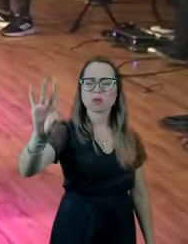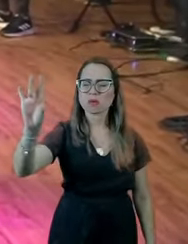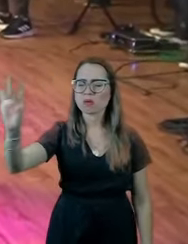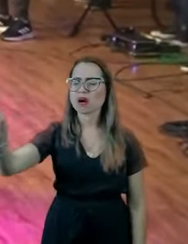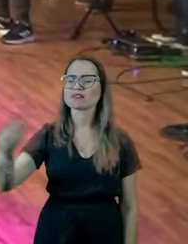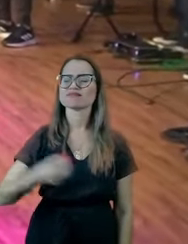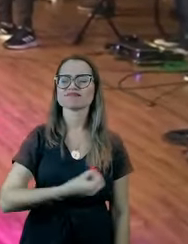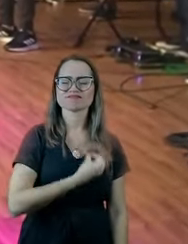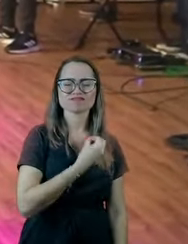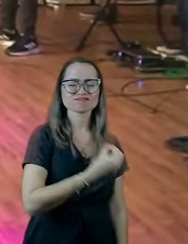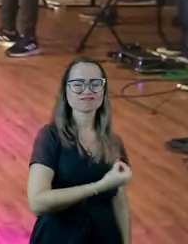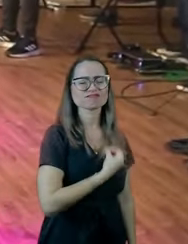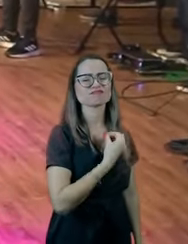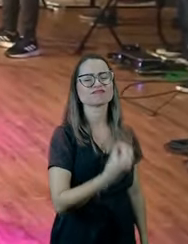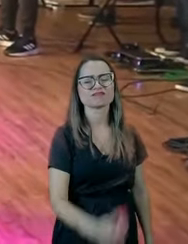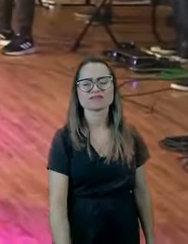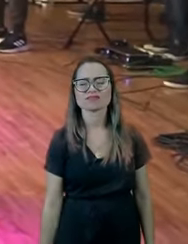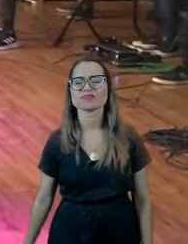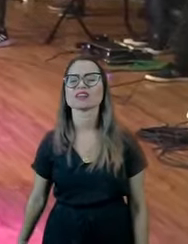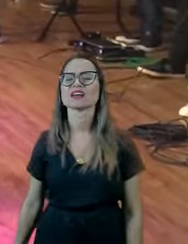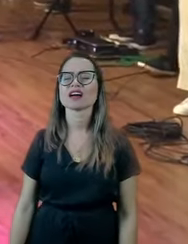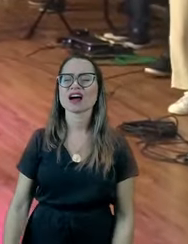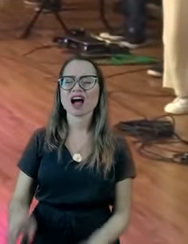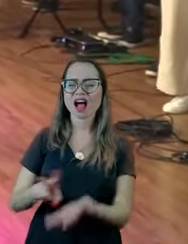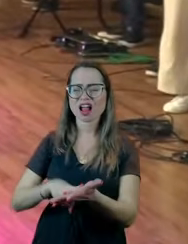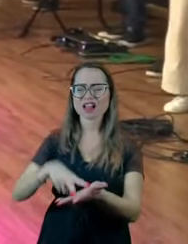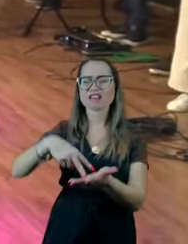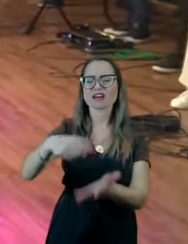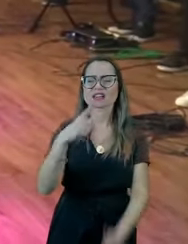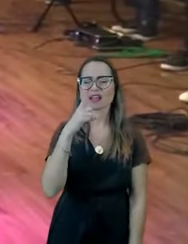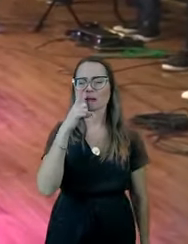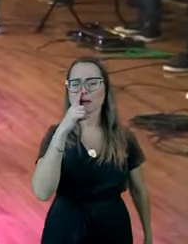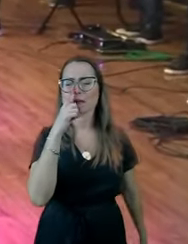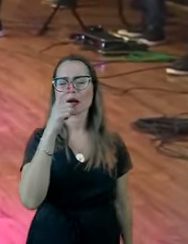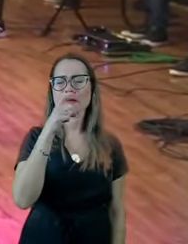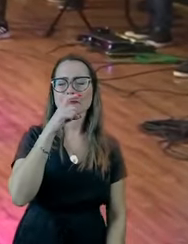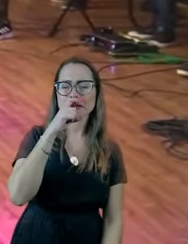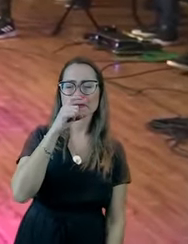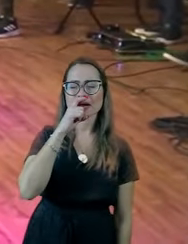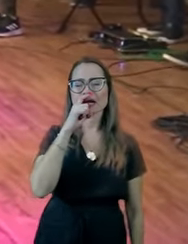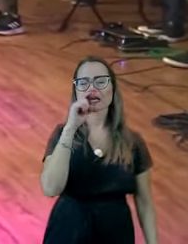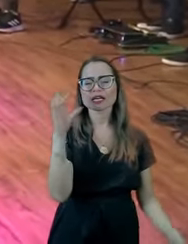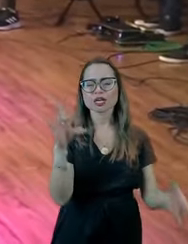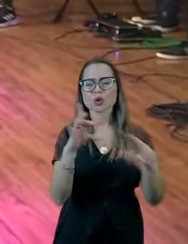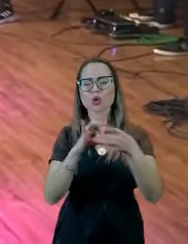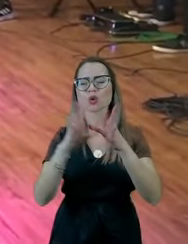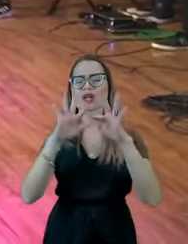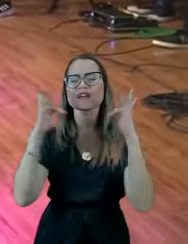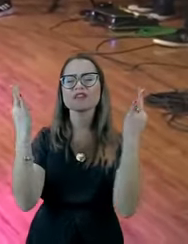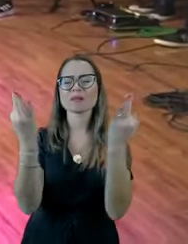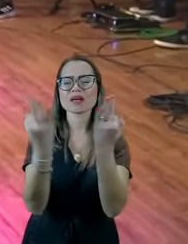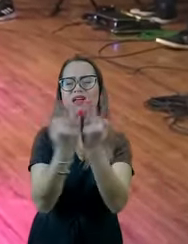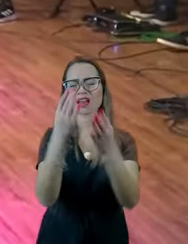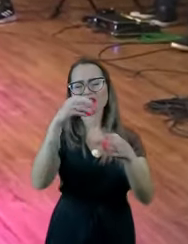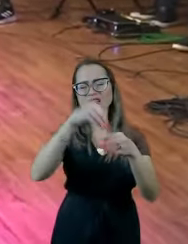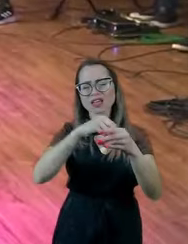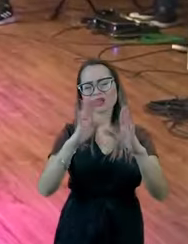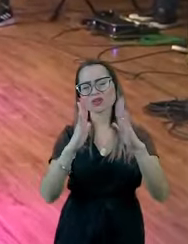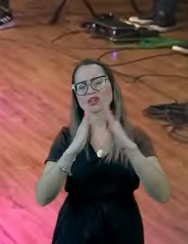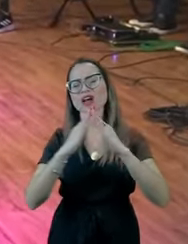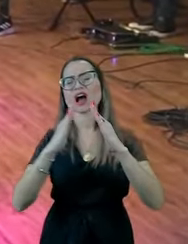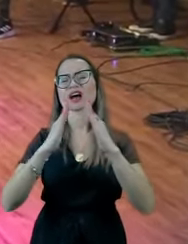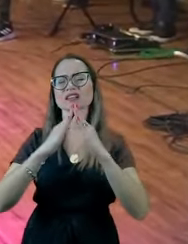famílias. Senhor, levanta mães como conectoras de pais e filhos dentro de casa. Senhor, começa a levantar mães que promovem a